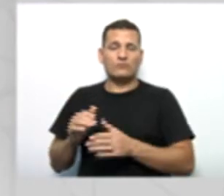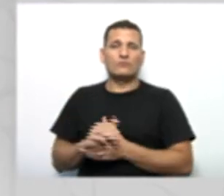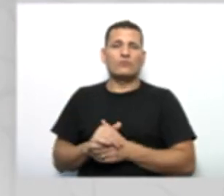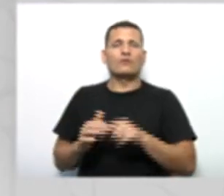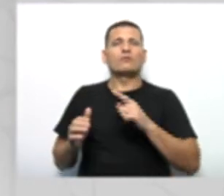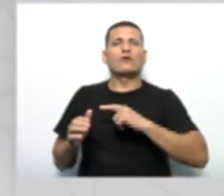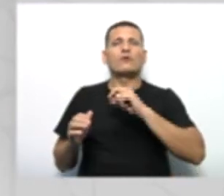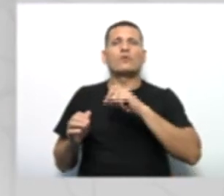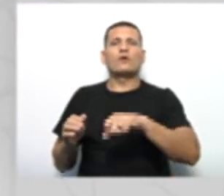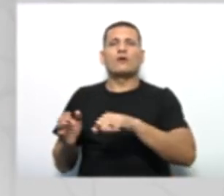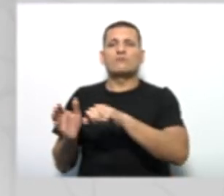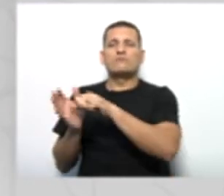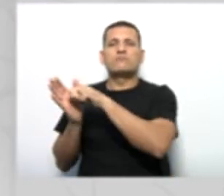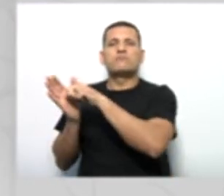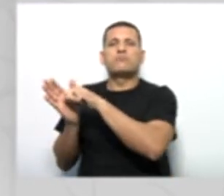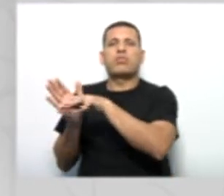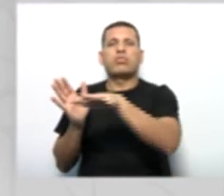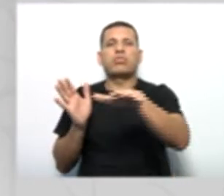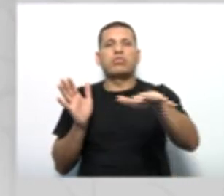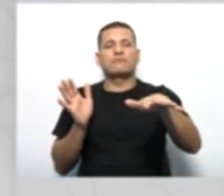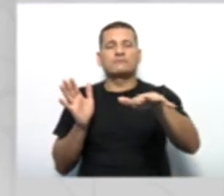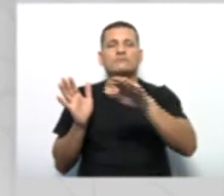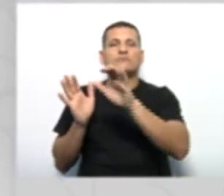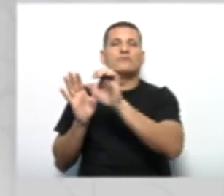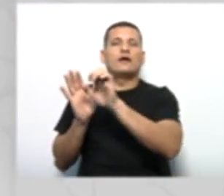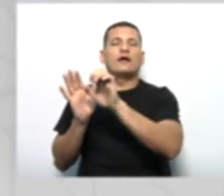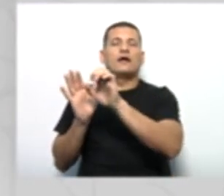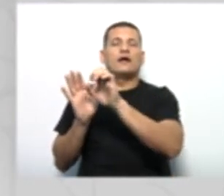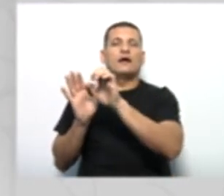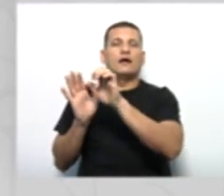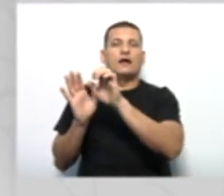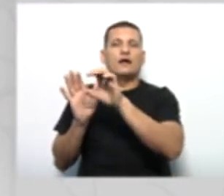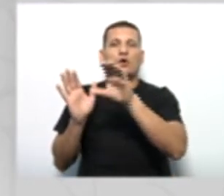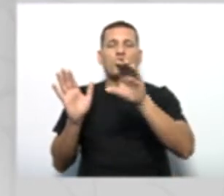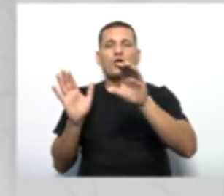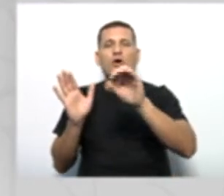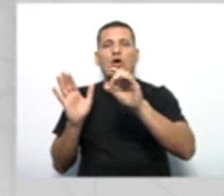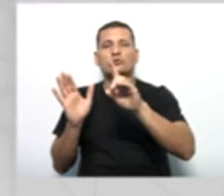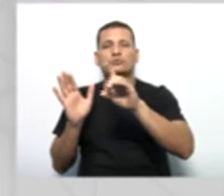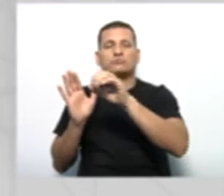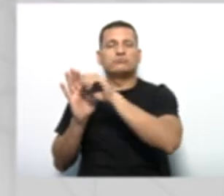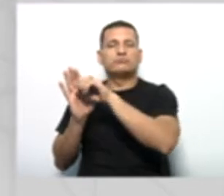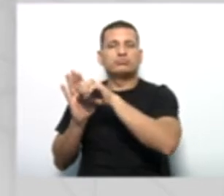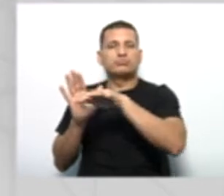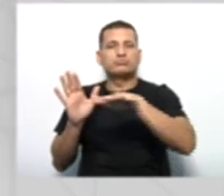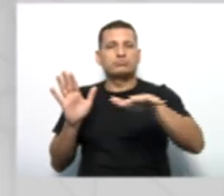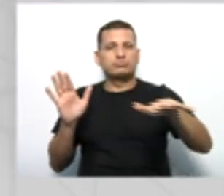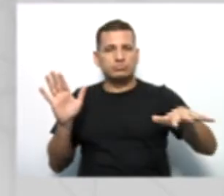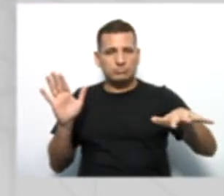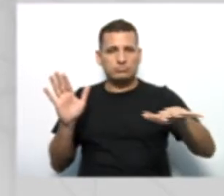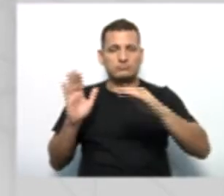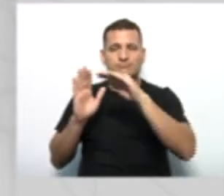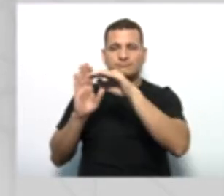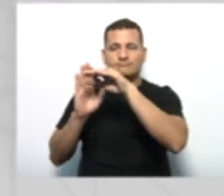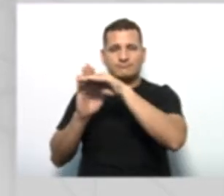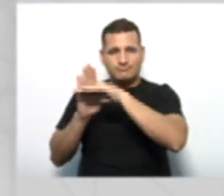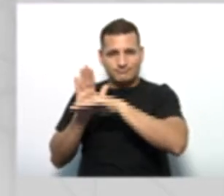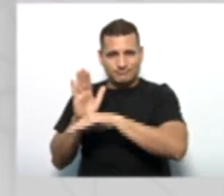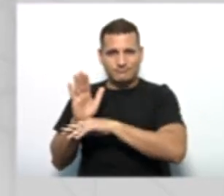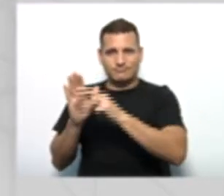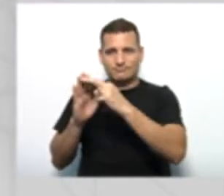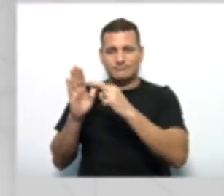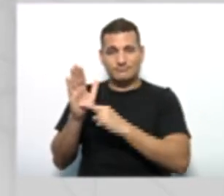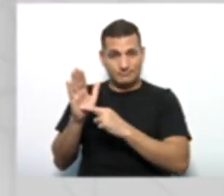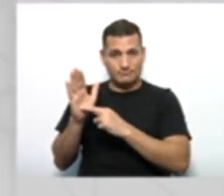o Código de Ética da Profissão. Ou seja, o Código de Ética, ele visa proteger